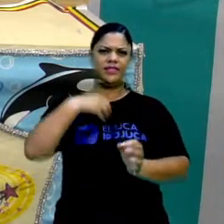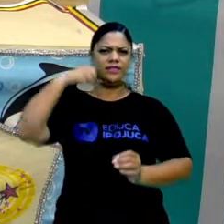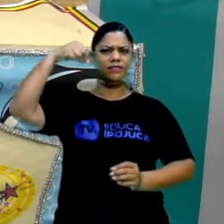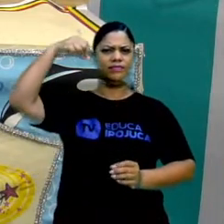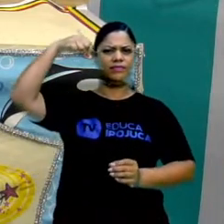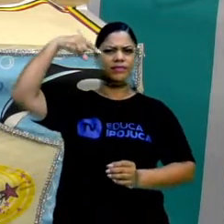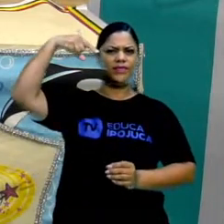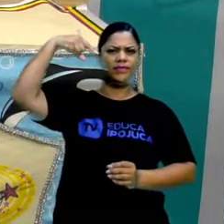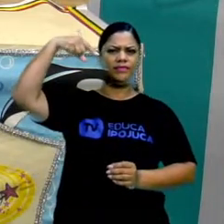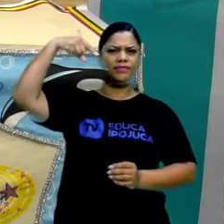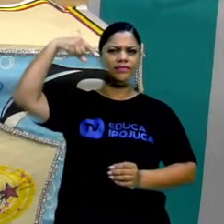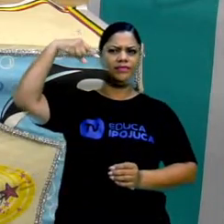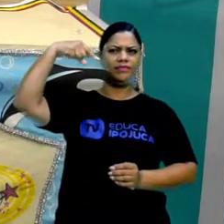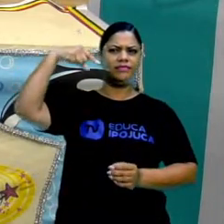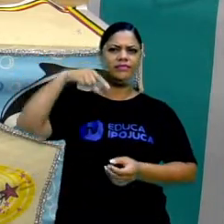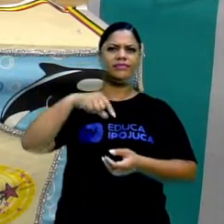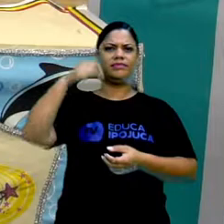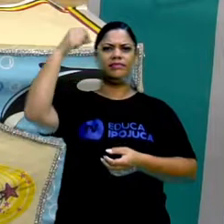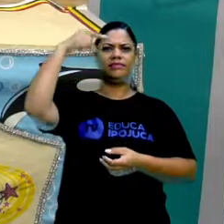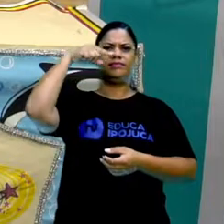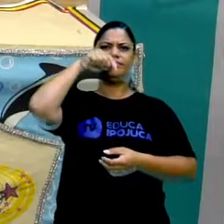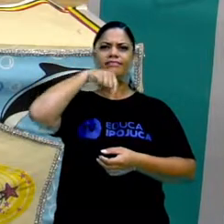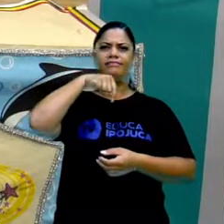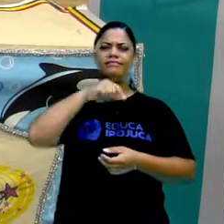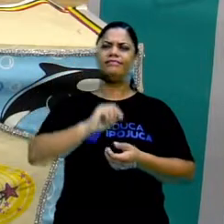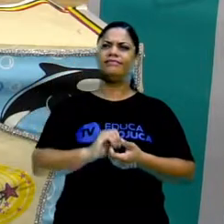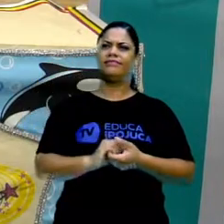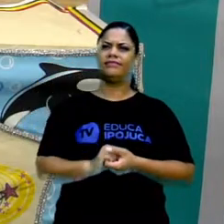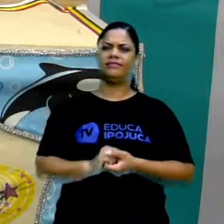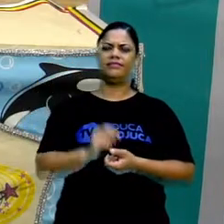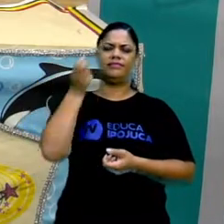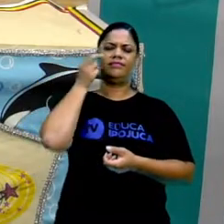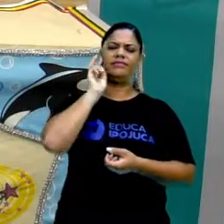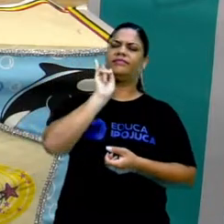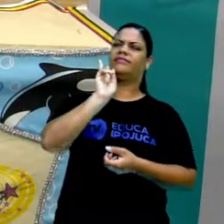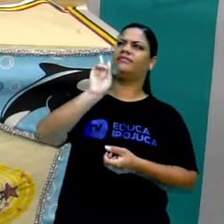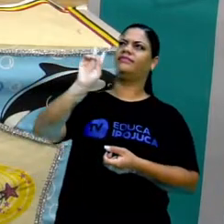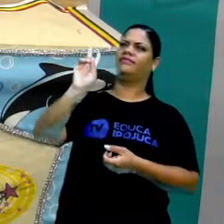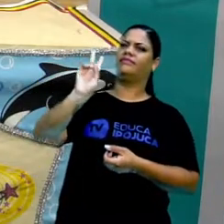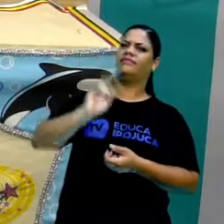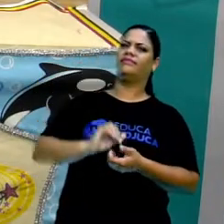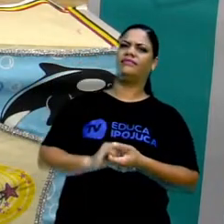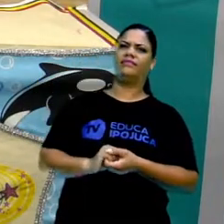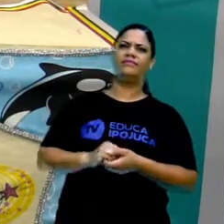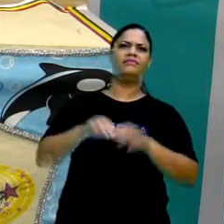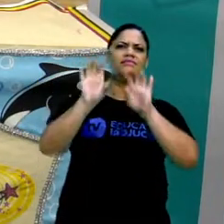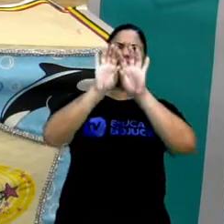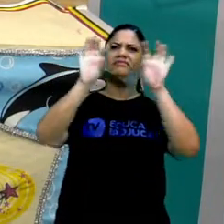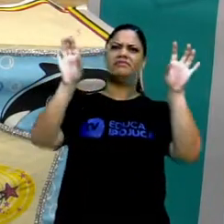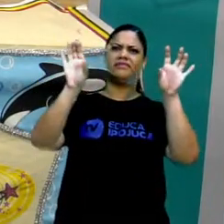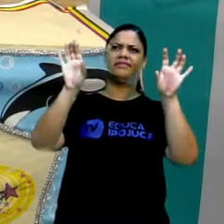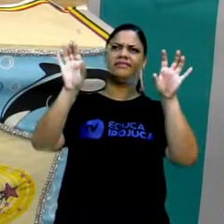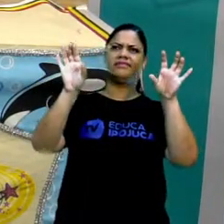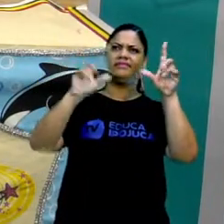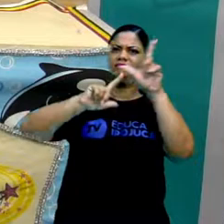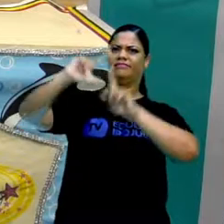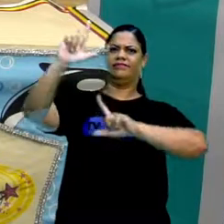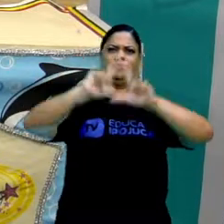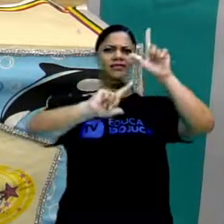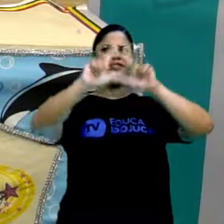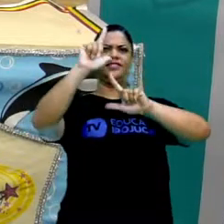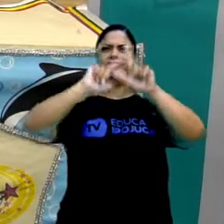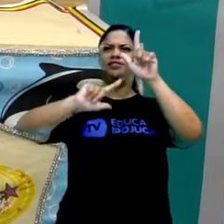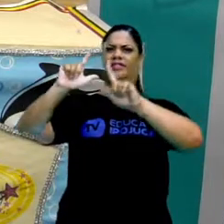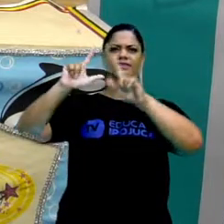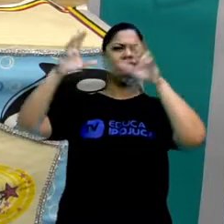um pingo no seu bico. Ela olhou, mas o céu estava estrelado,